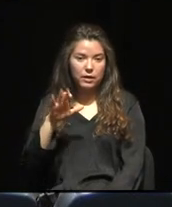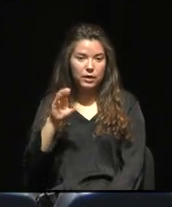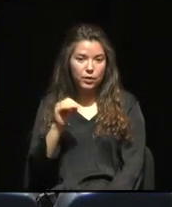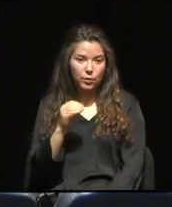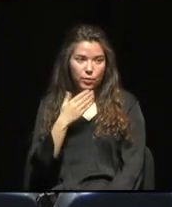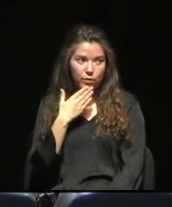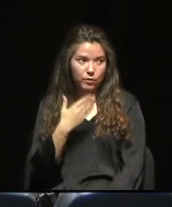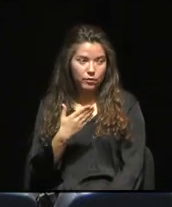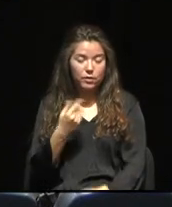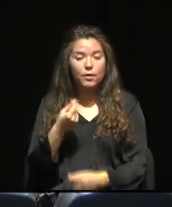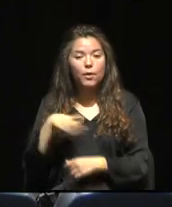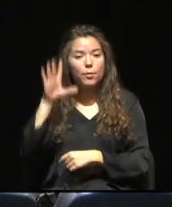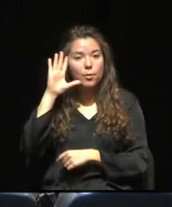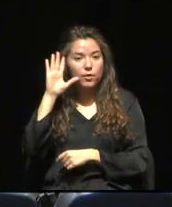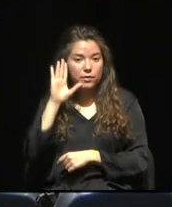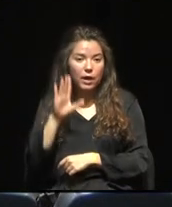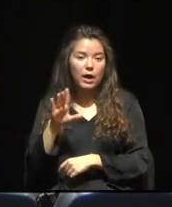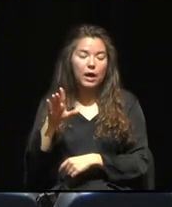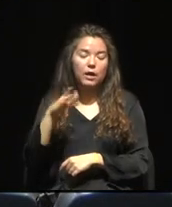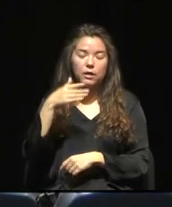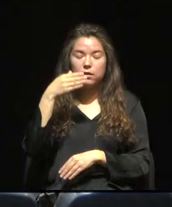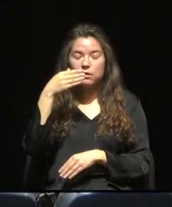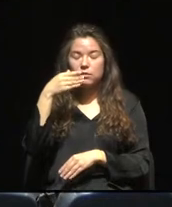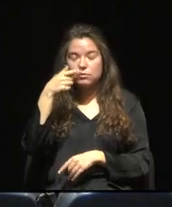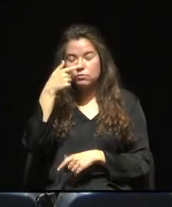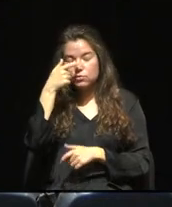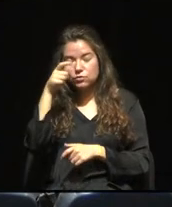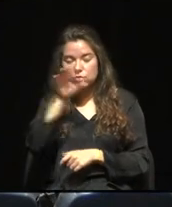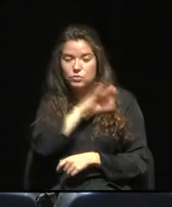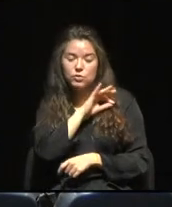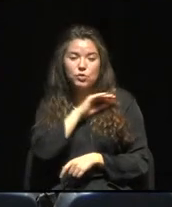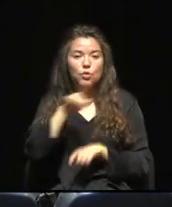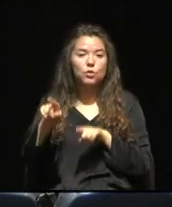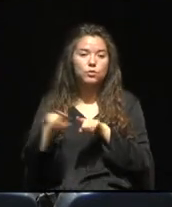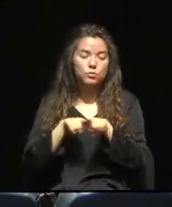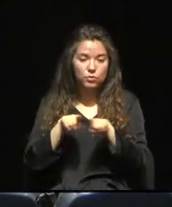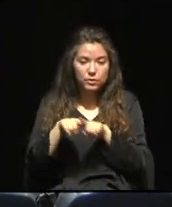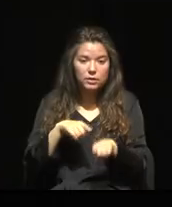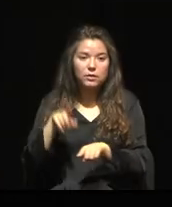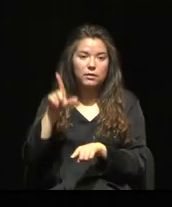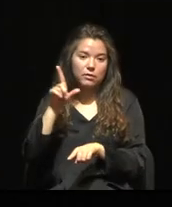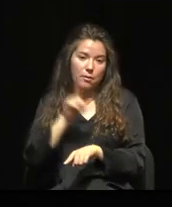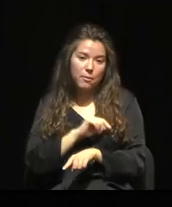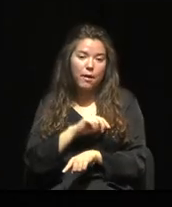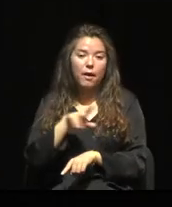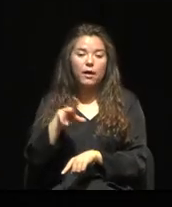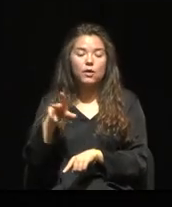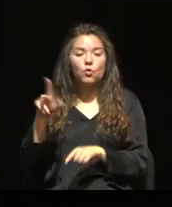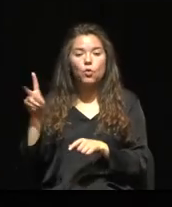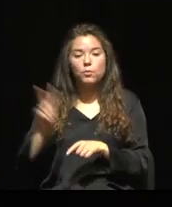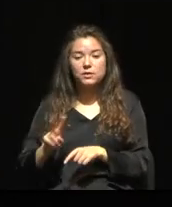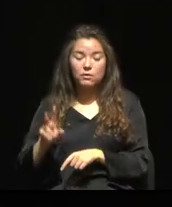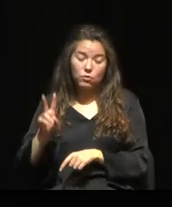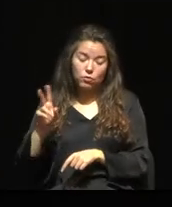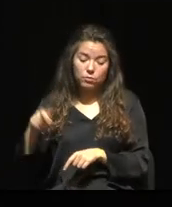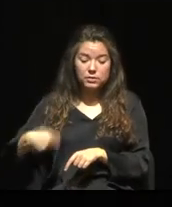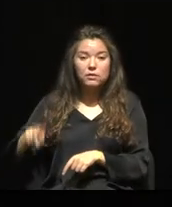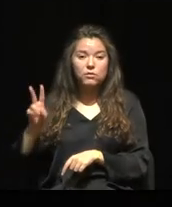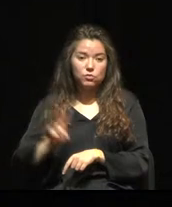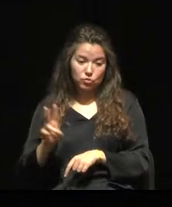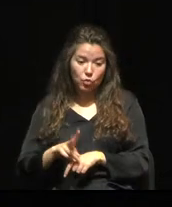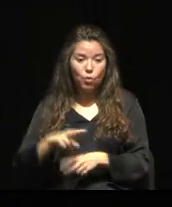Pinheiro Boa tarde senhores eleitos Senhor vice-presidente da Câmara de Lisboa senhores vereadores e vereadoras